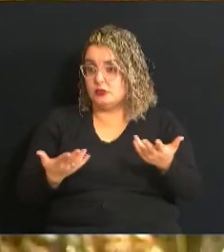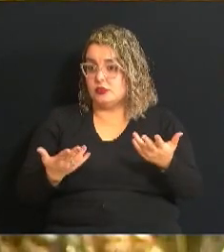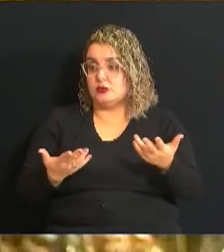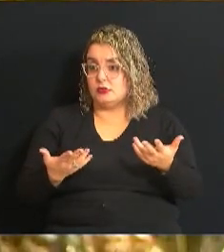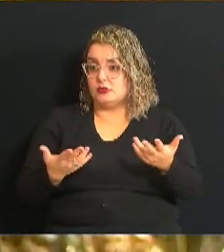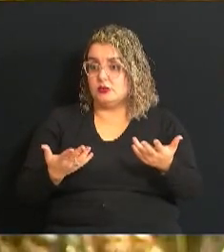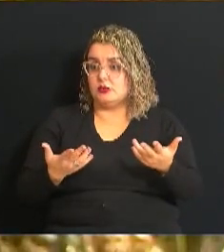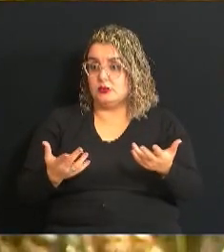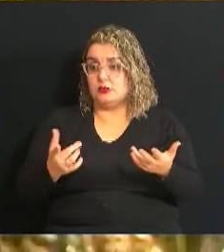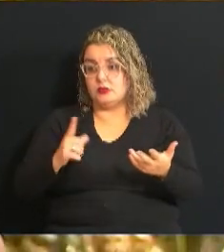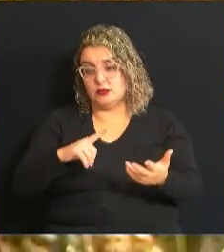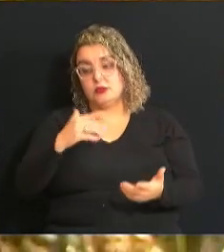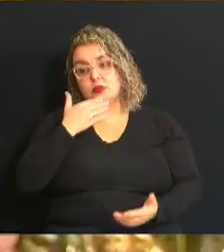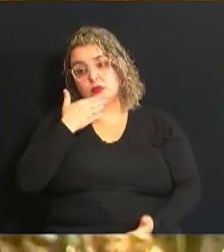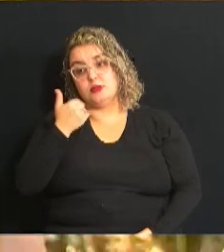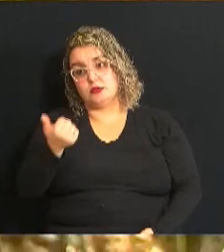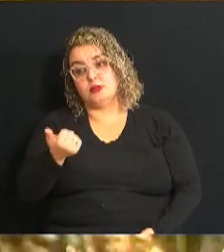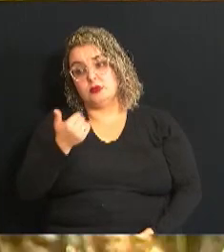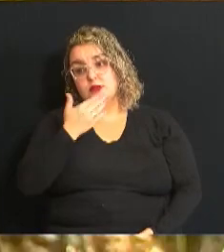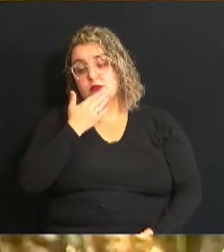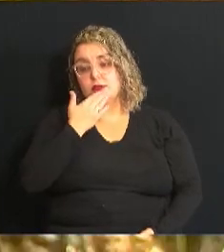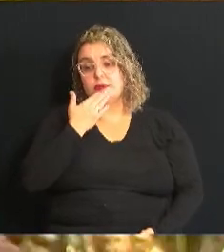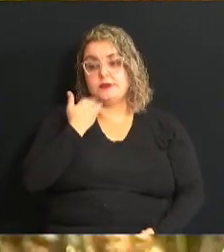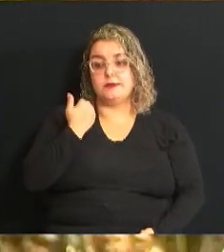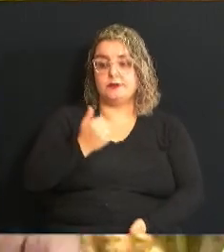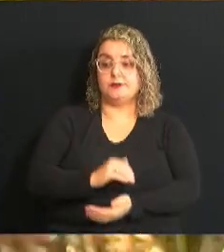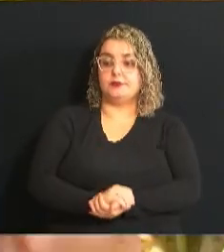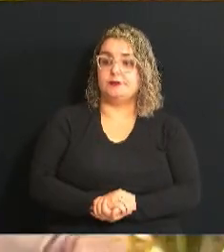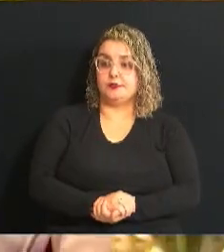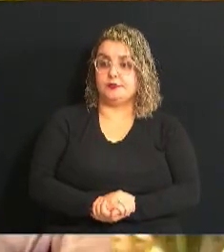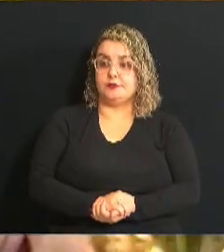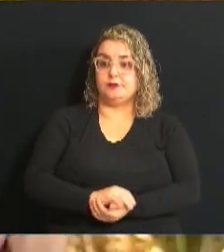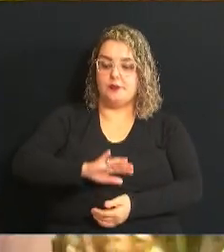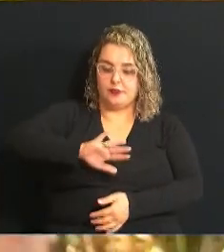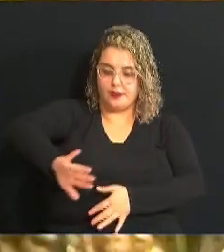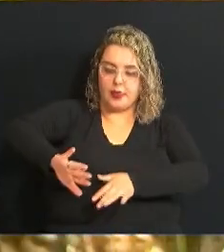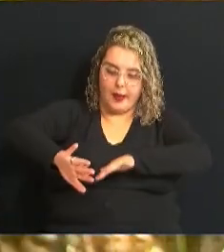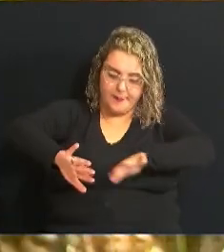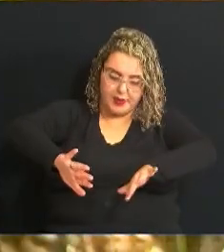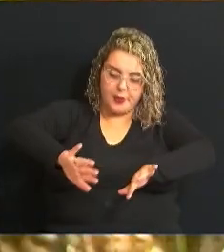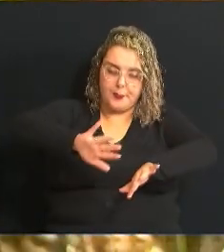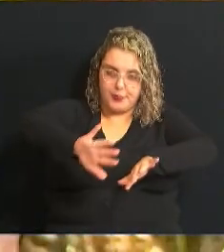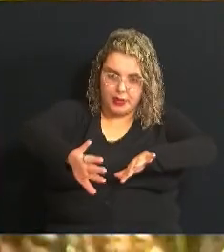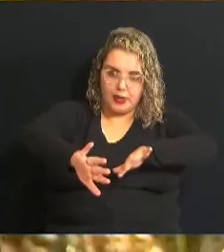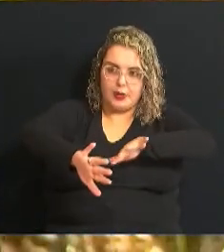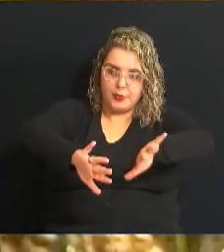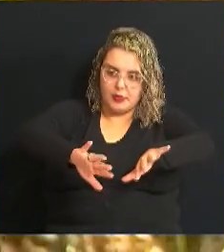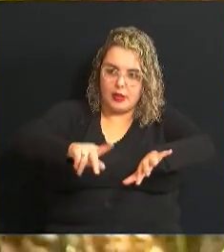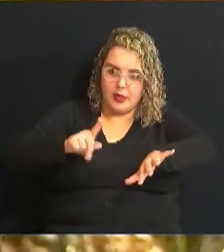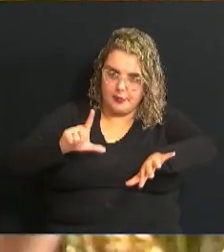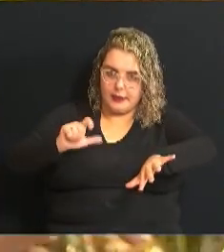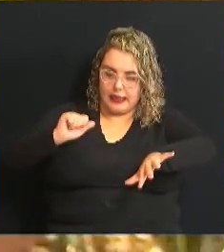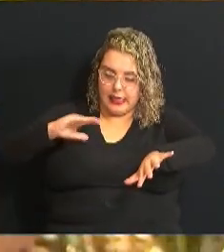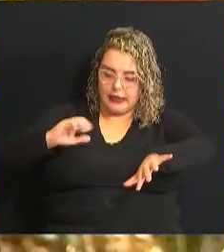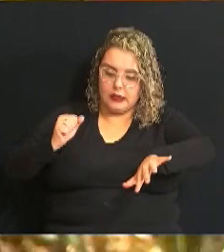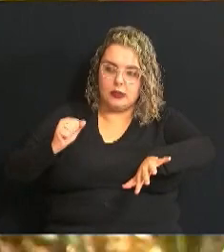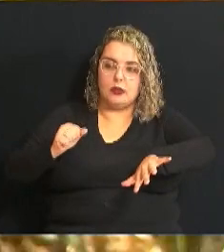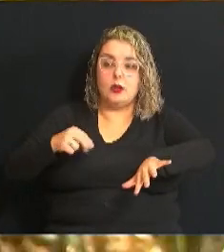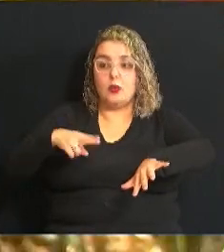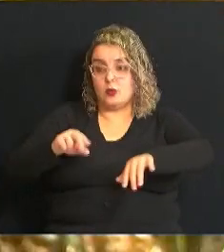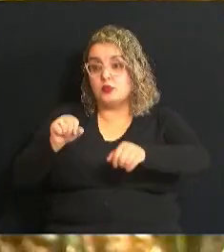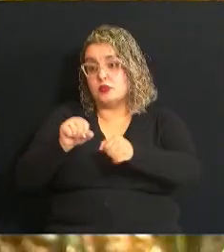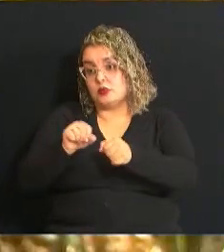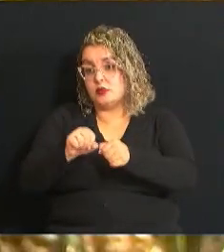a melhorar. Se fixarem condignamente essas placas ou se fizerem